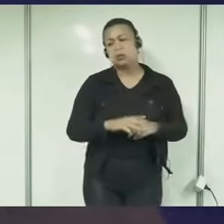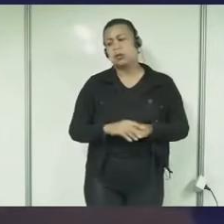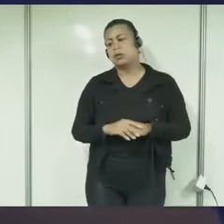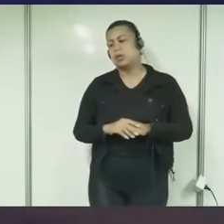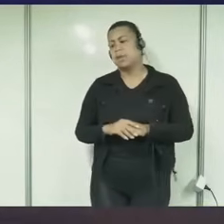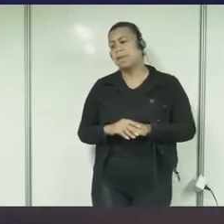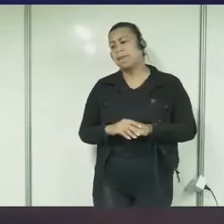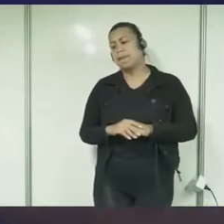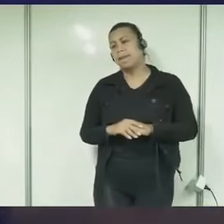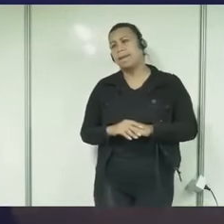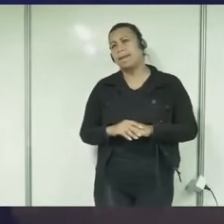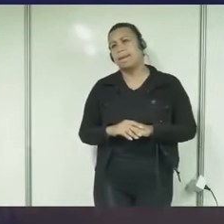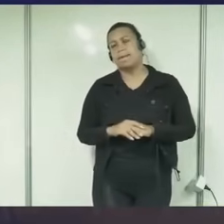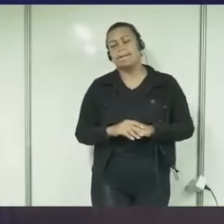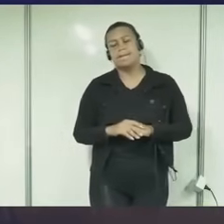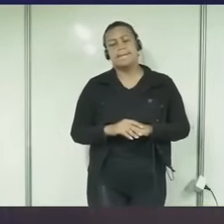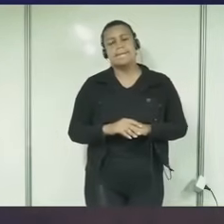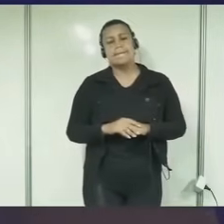E que essa bênção